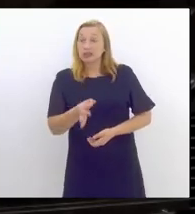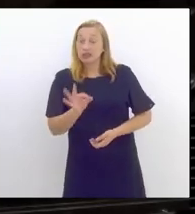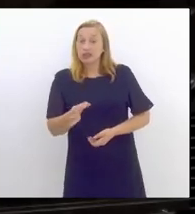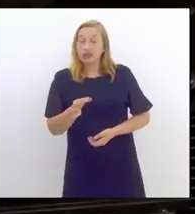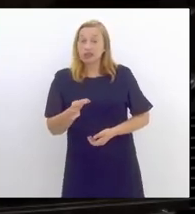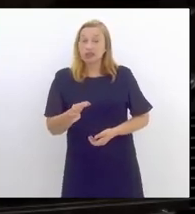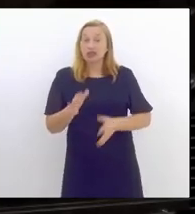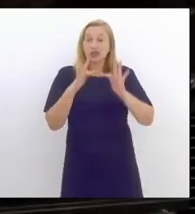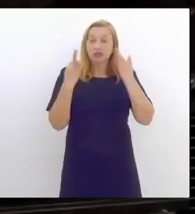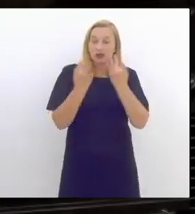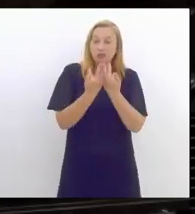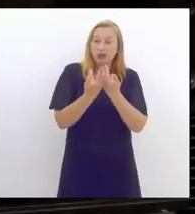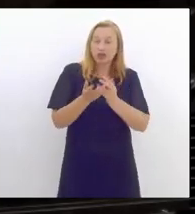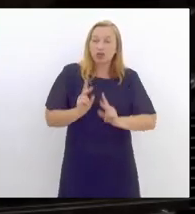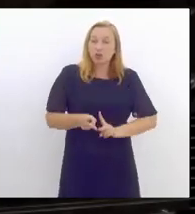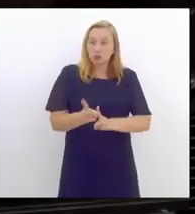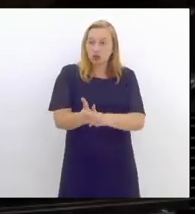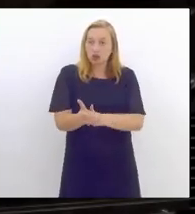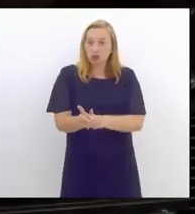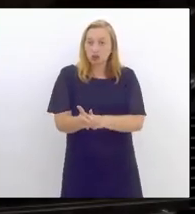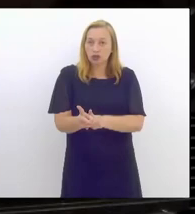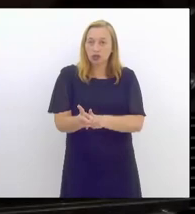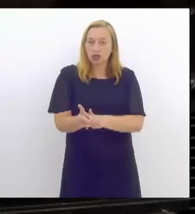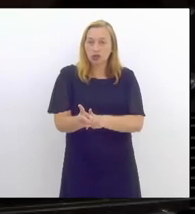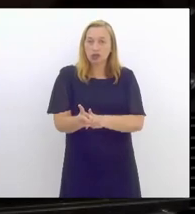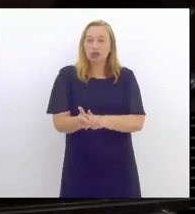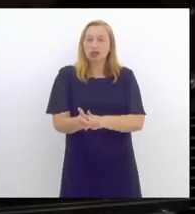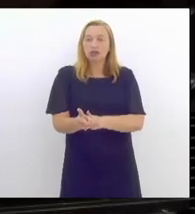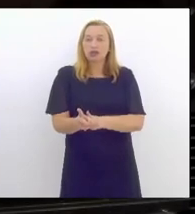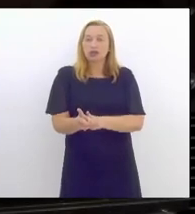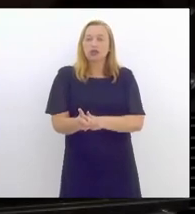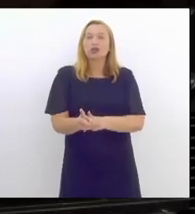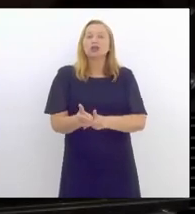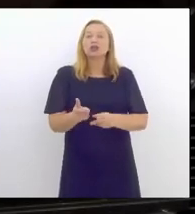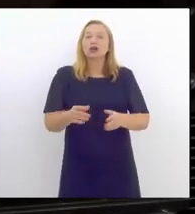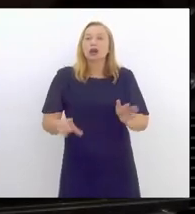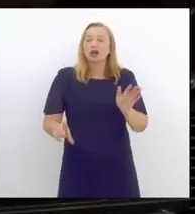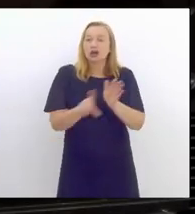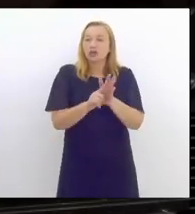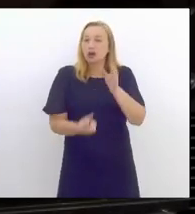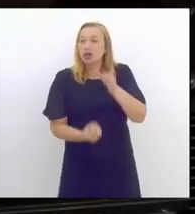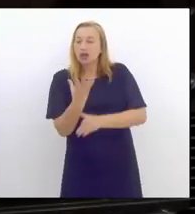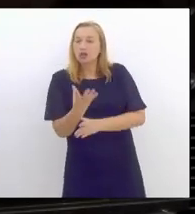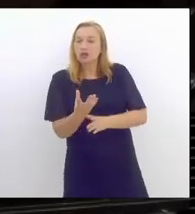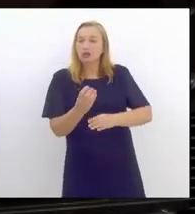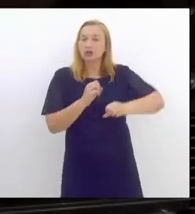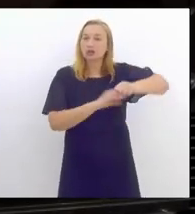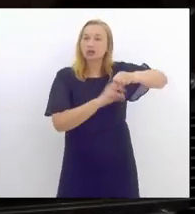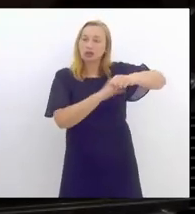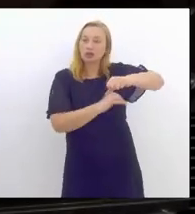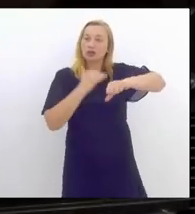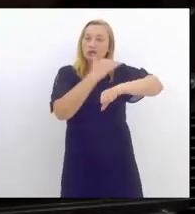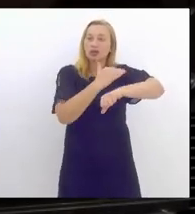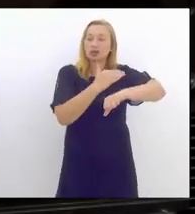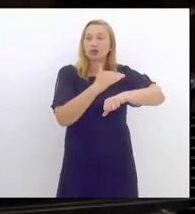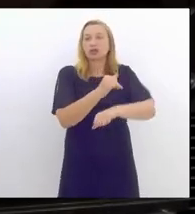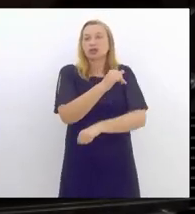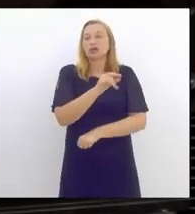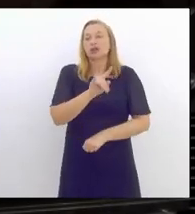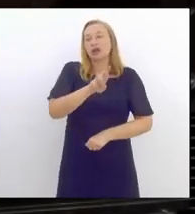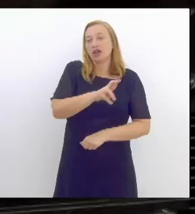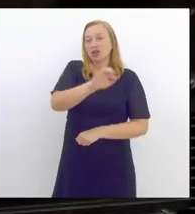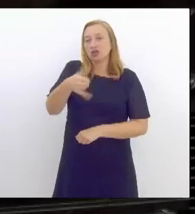desassistidas, acabei de sancionar uma lei que prorroga o Super RJ até o dia 31 de dezembro de